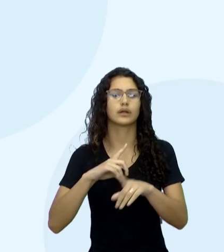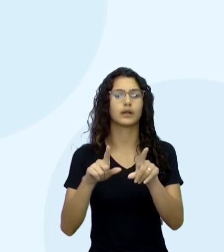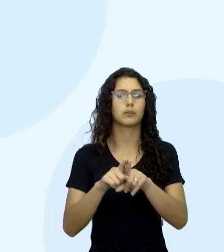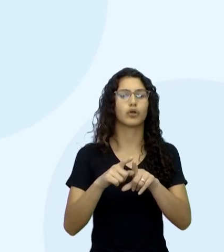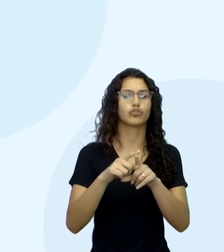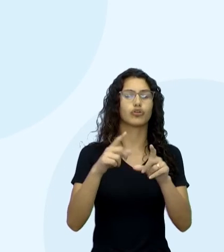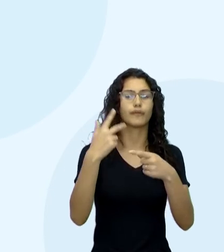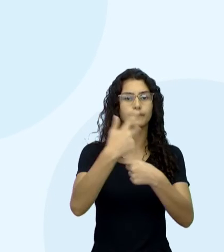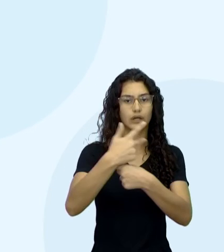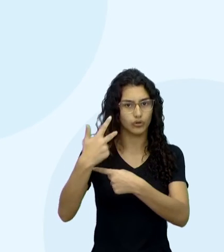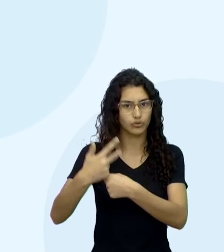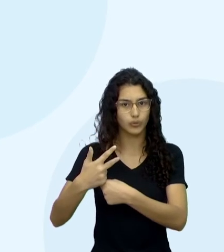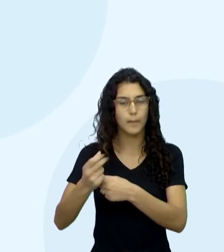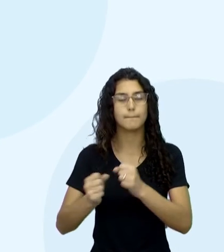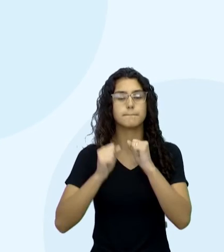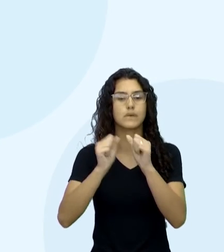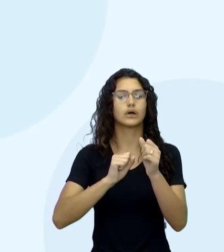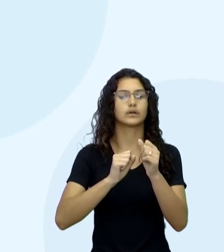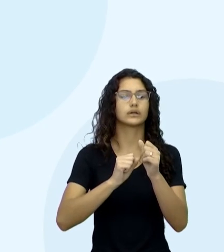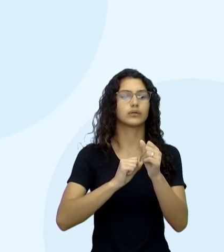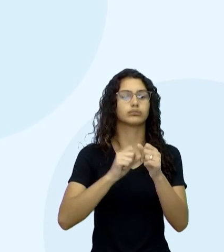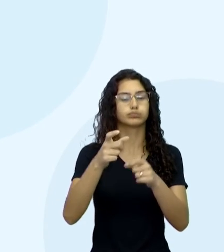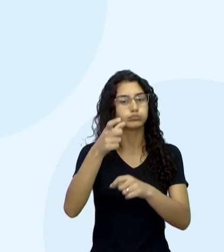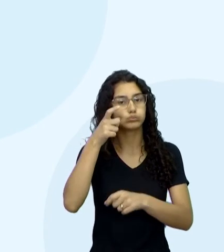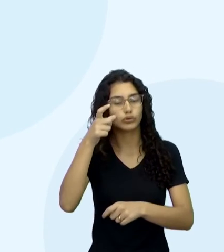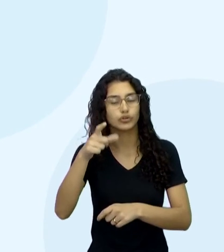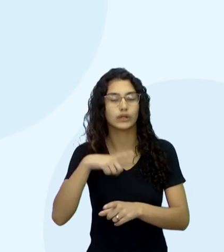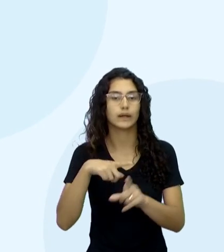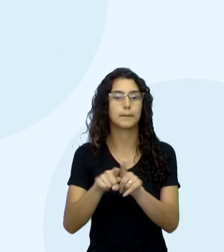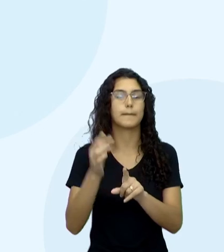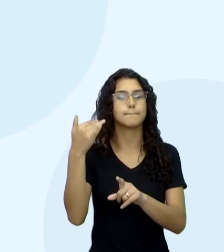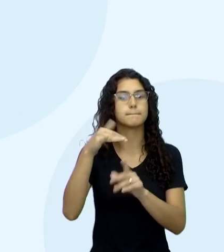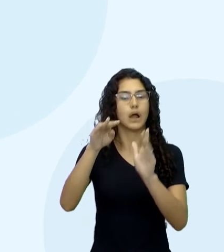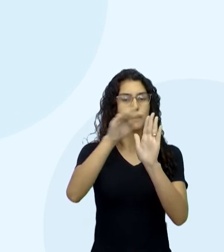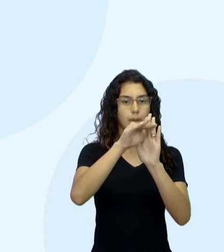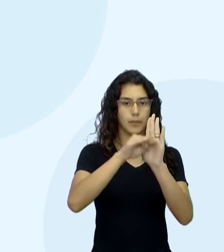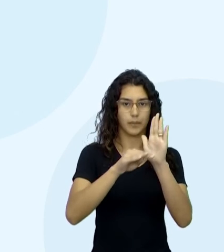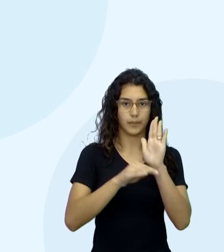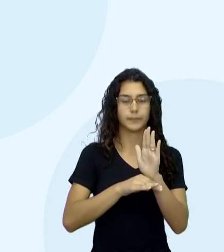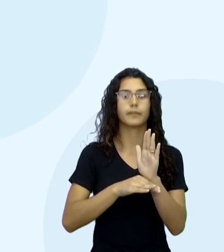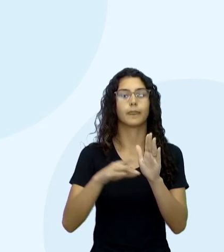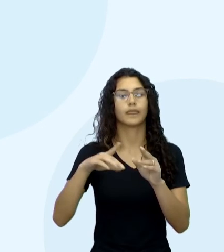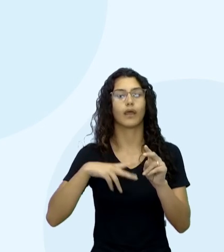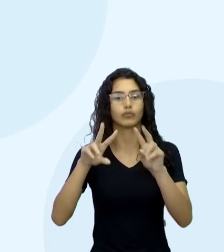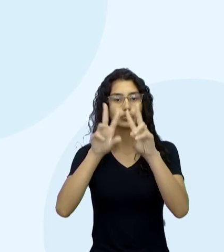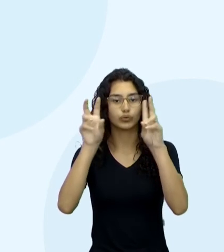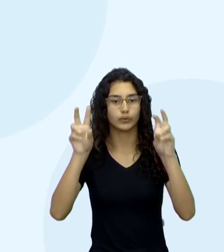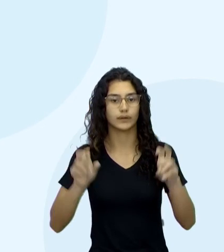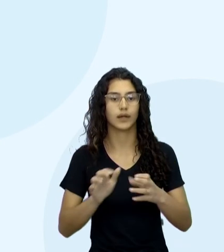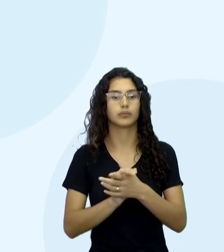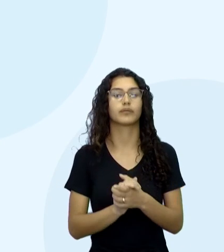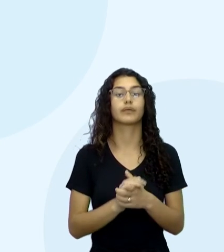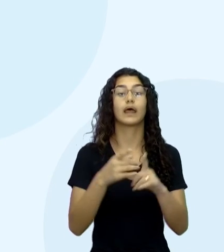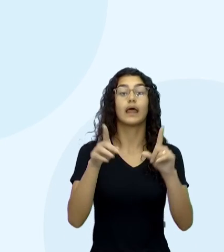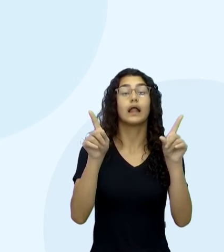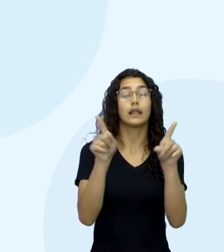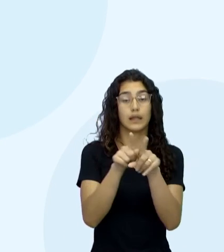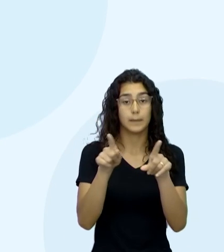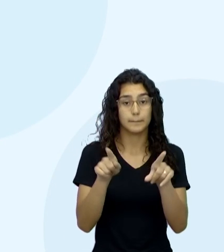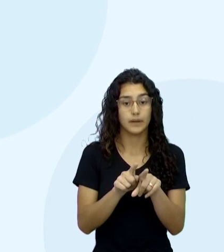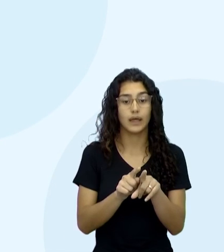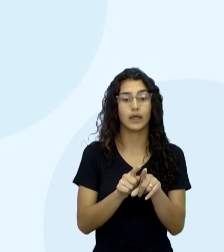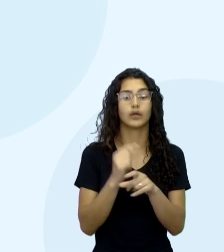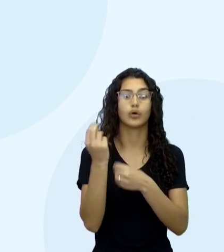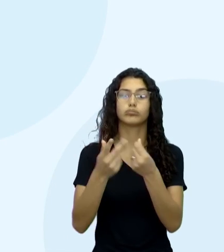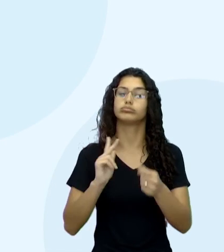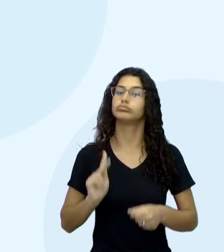de vídeo para que vocês possam ler assistir e obter mais repertório sobre esse tema fica também pessoal